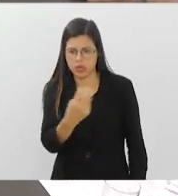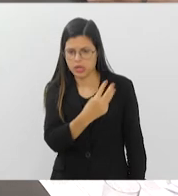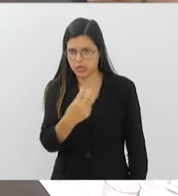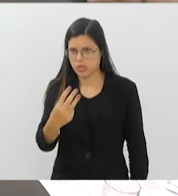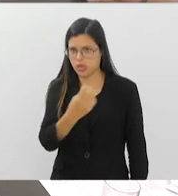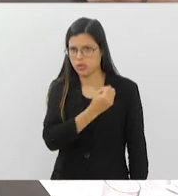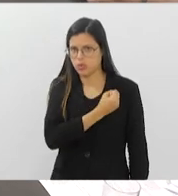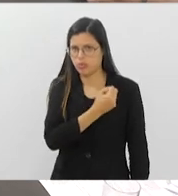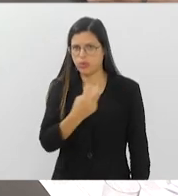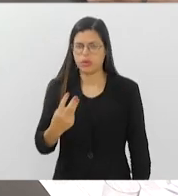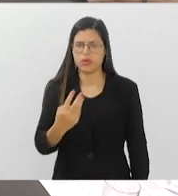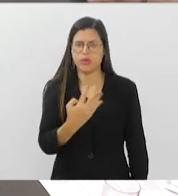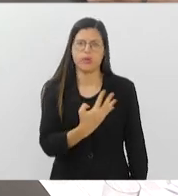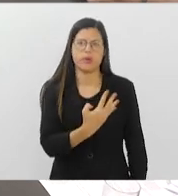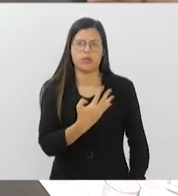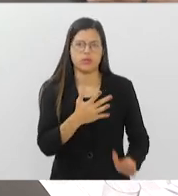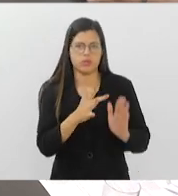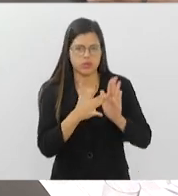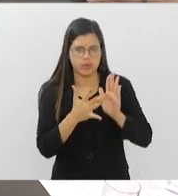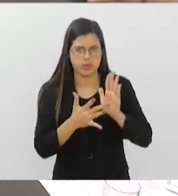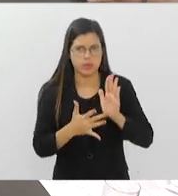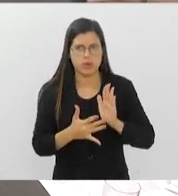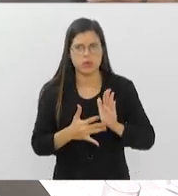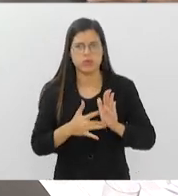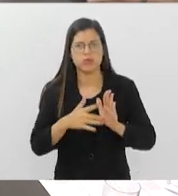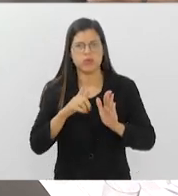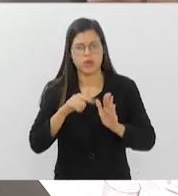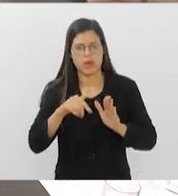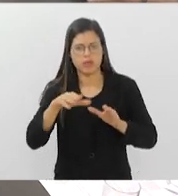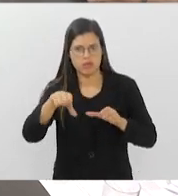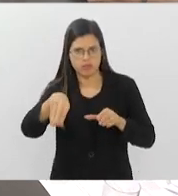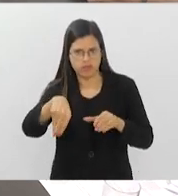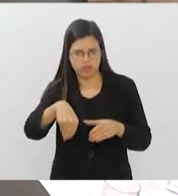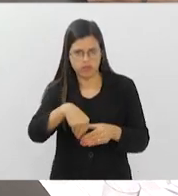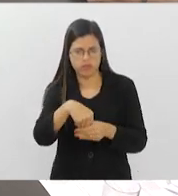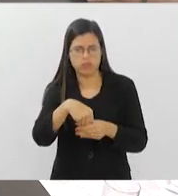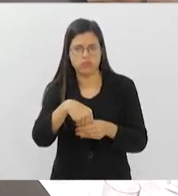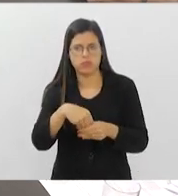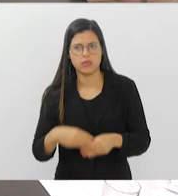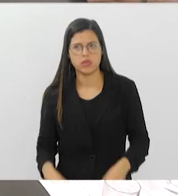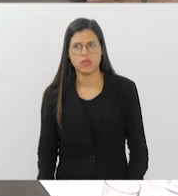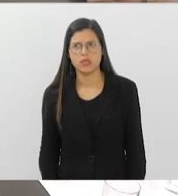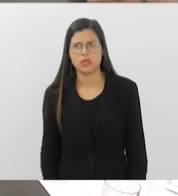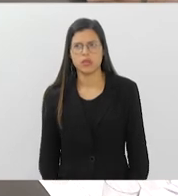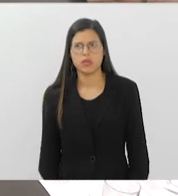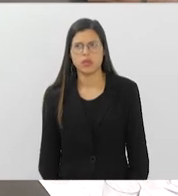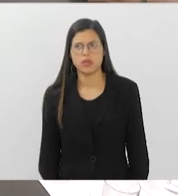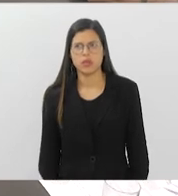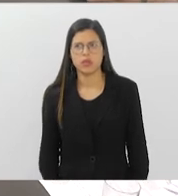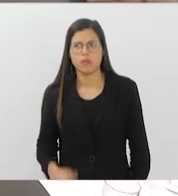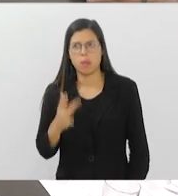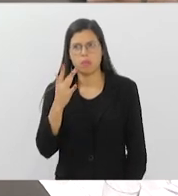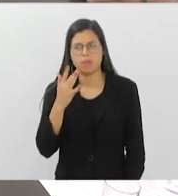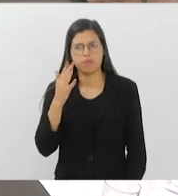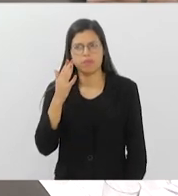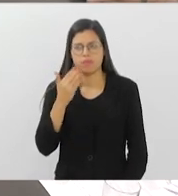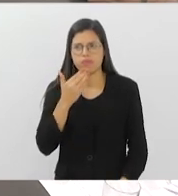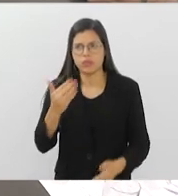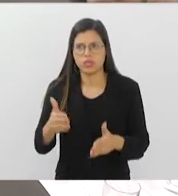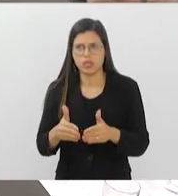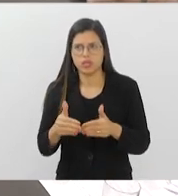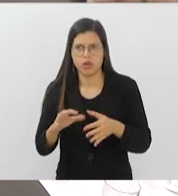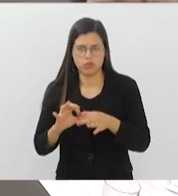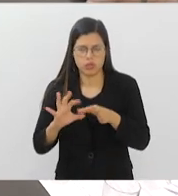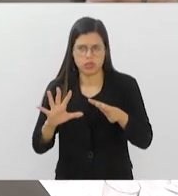pauta são pareceres pela anexação. Então, vou pedir licença ao plenário, autorização do